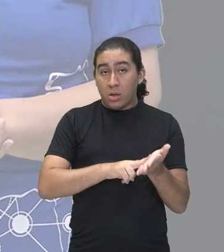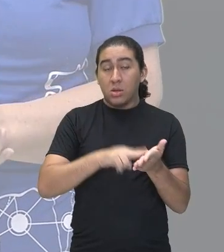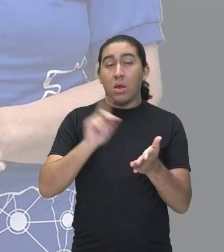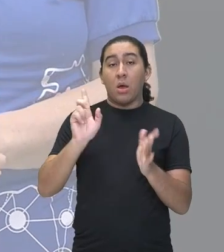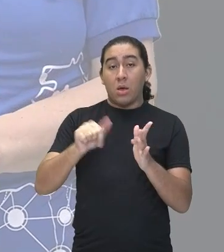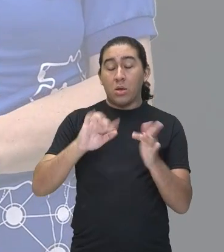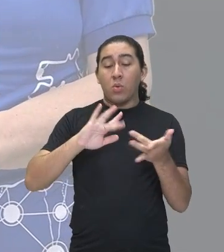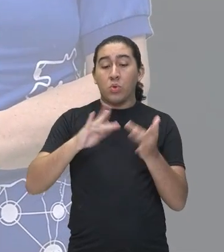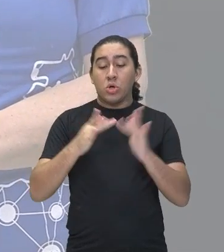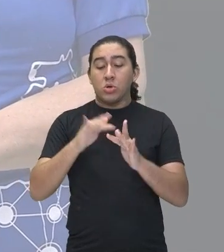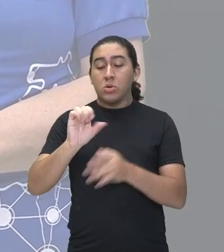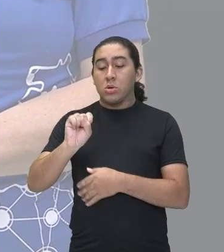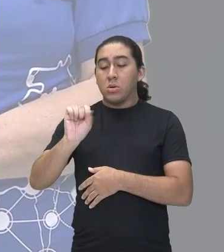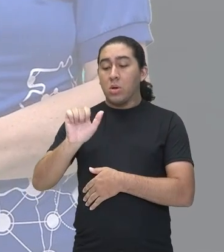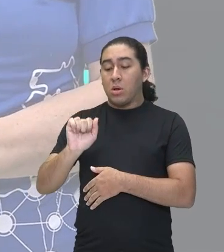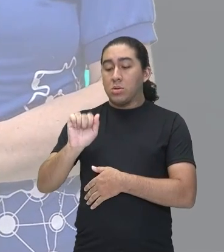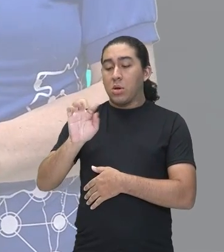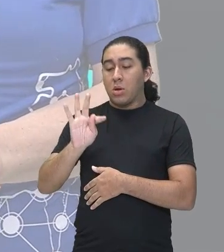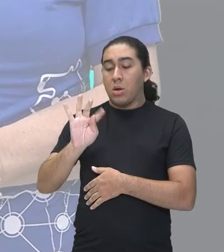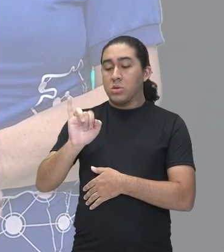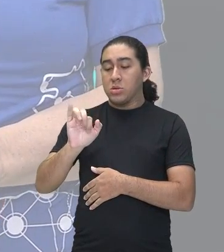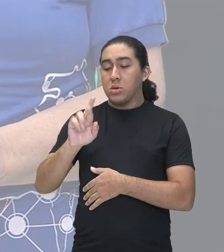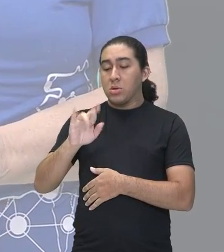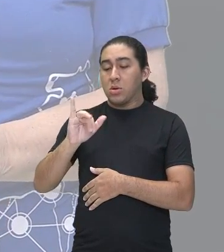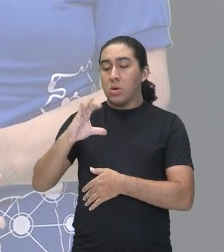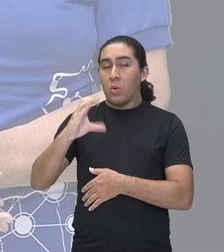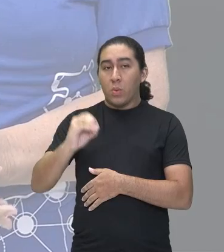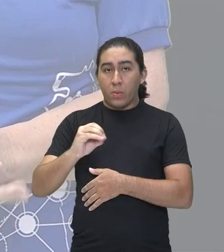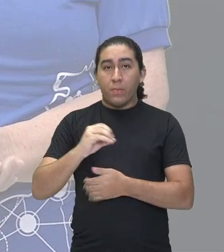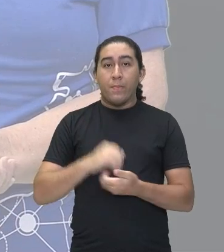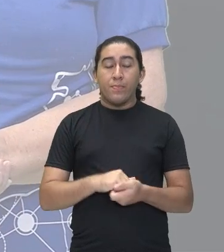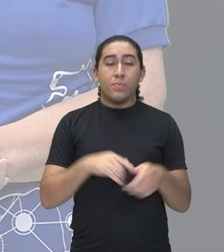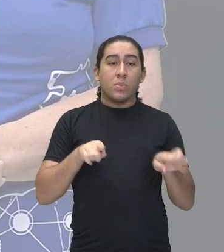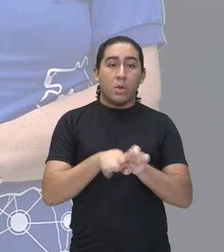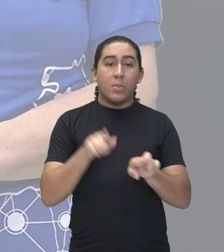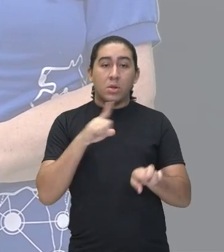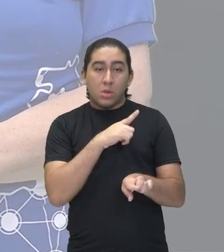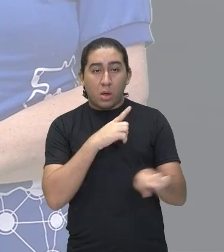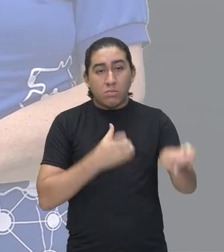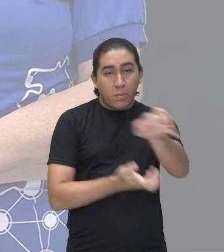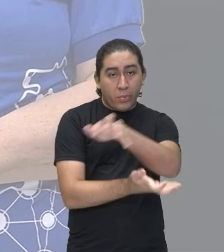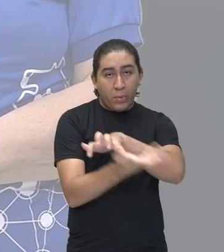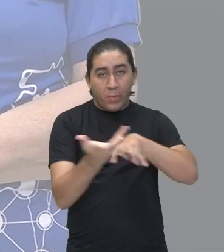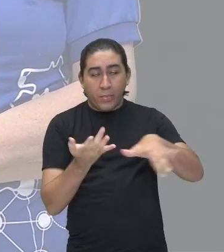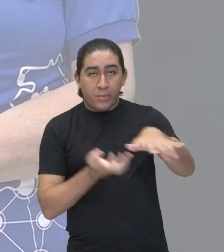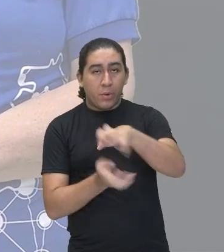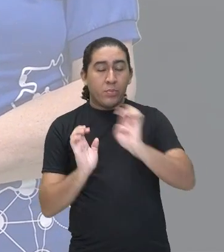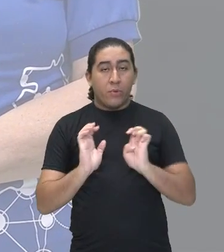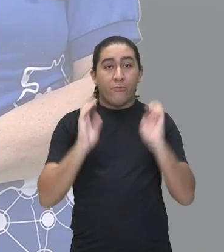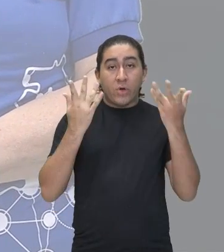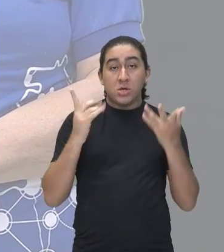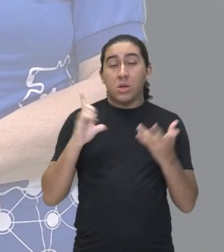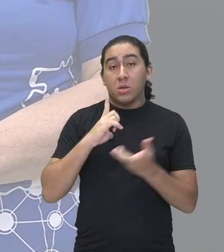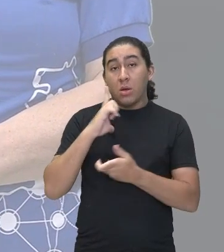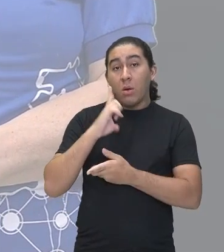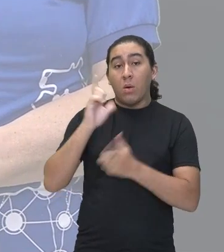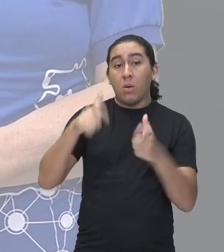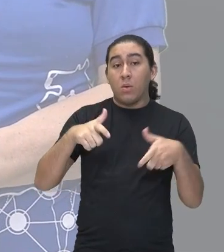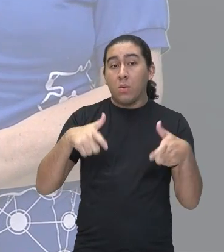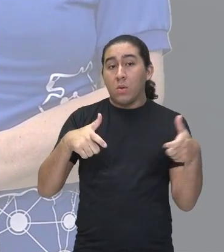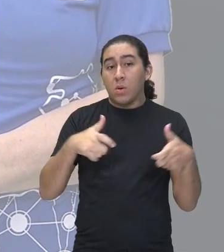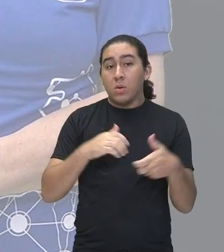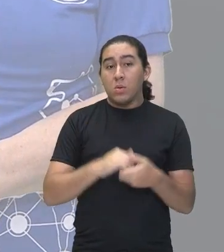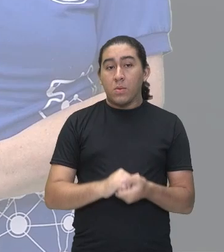satíricas, né? Em que se contam as desordens feitas nas festas, que se celebraram nos